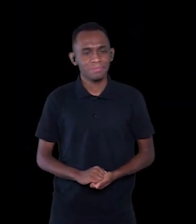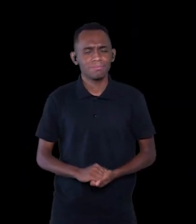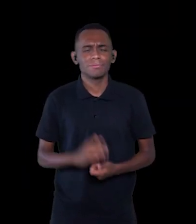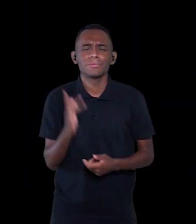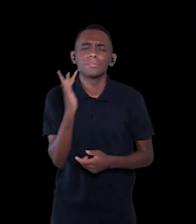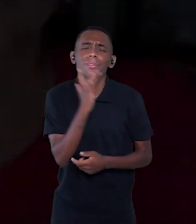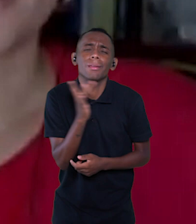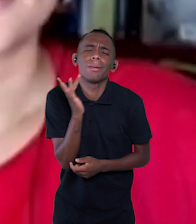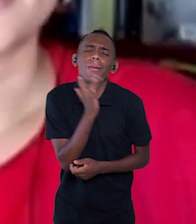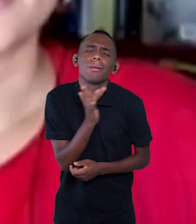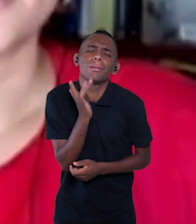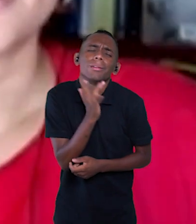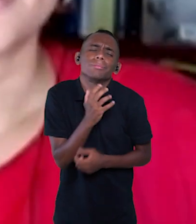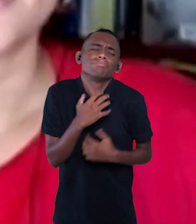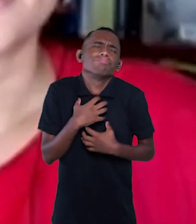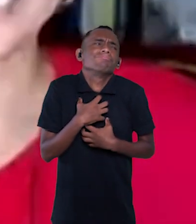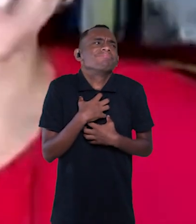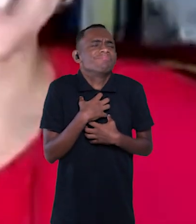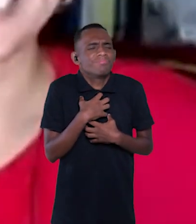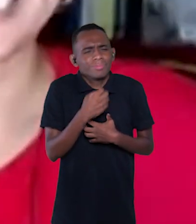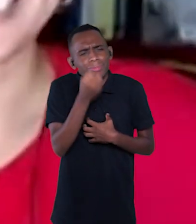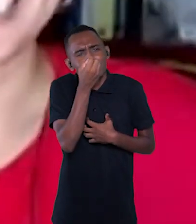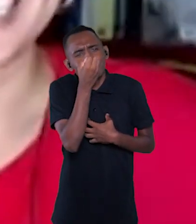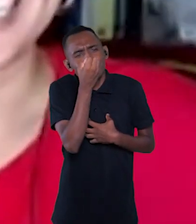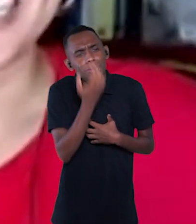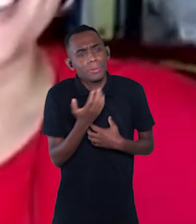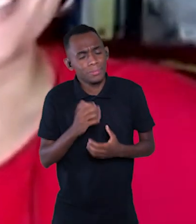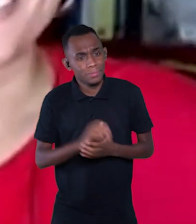Ai, gente, que delícia, né, Júlia?